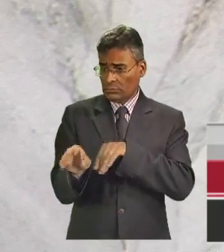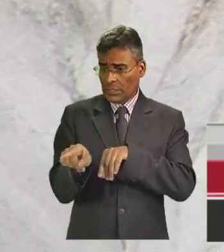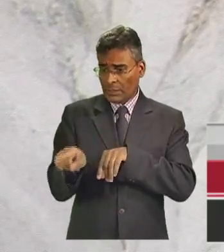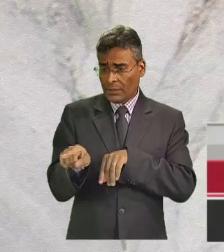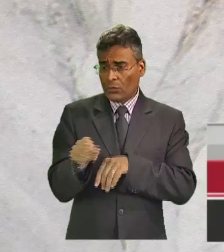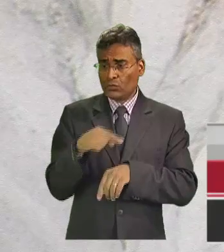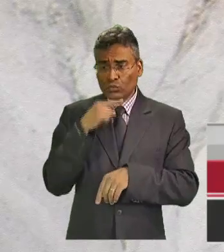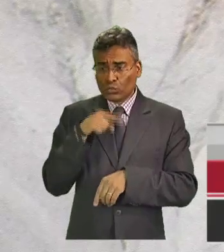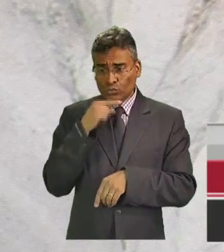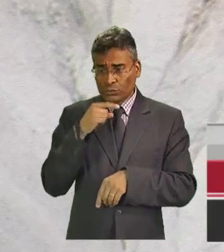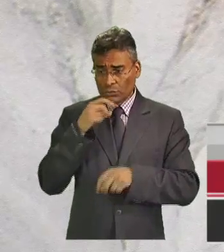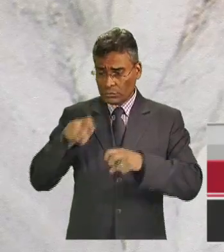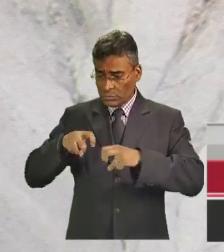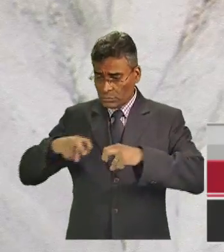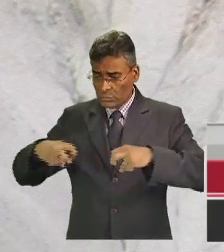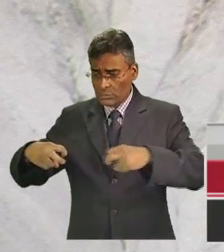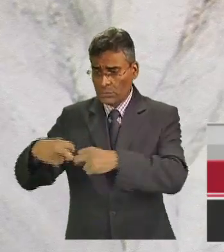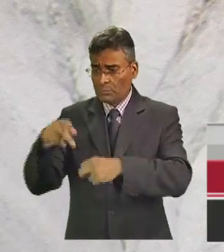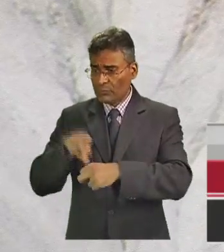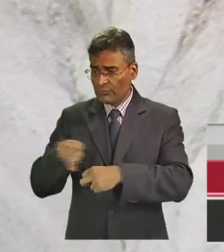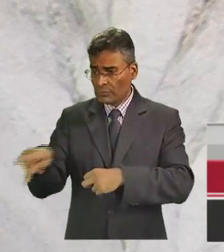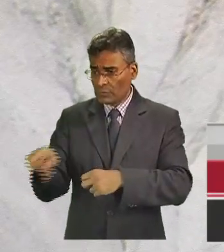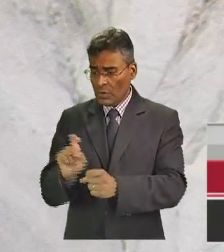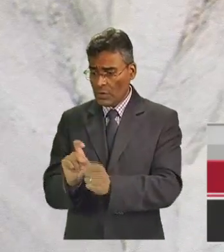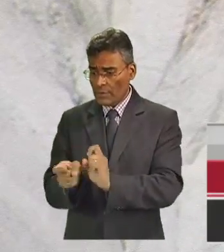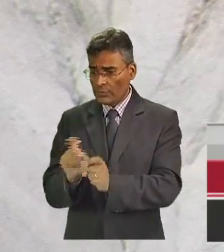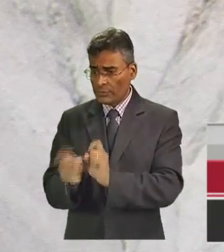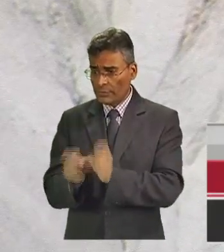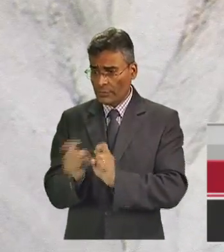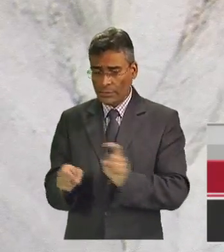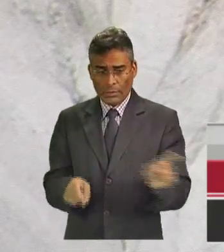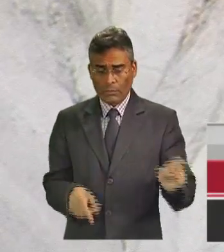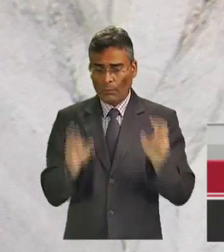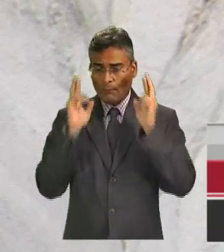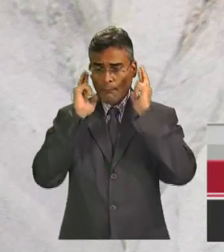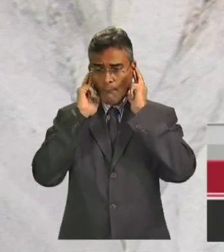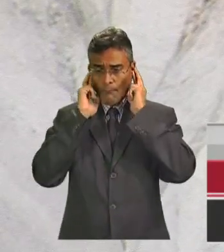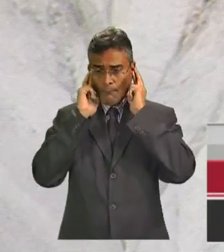reunião dos professores, porque não havia um intérprete,